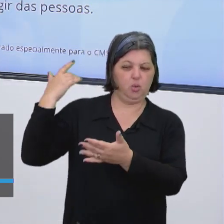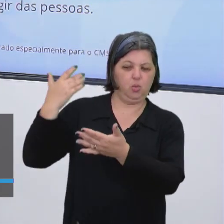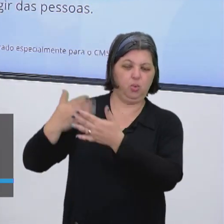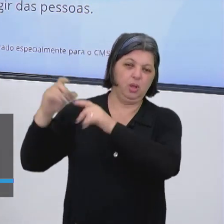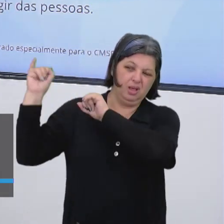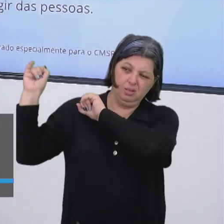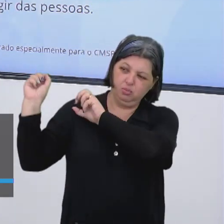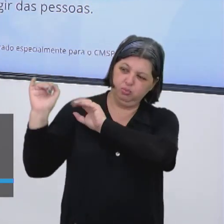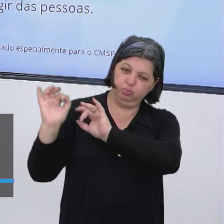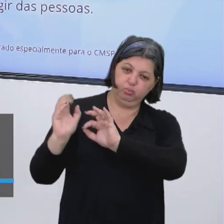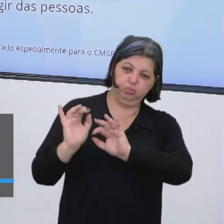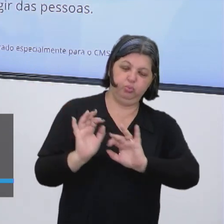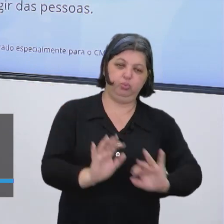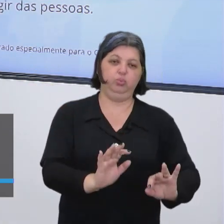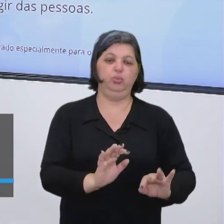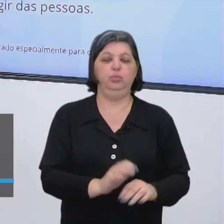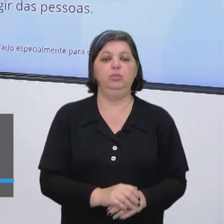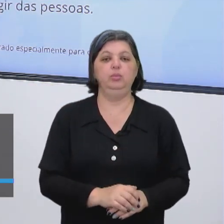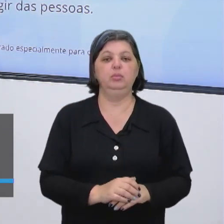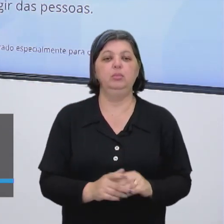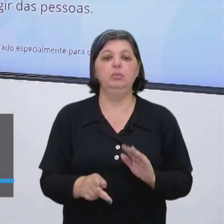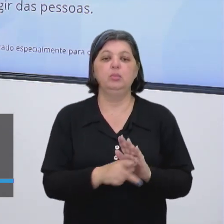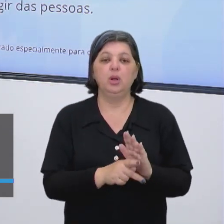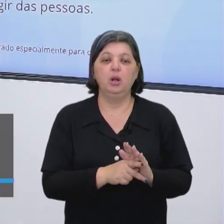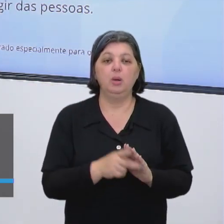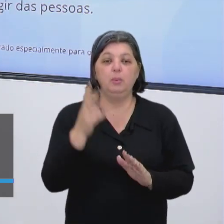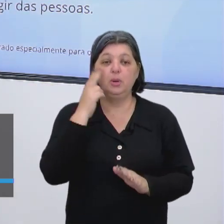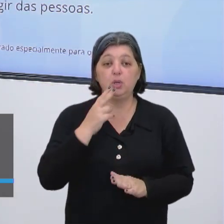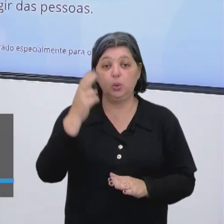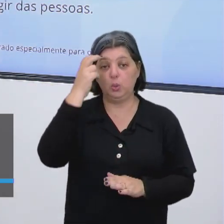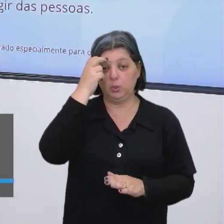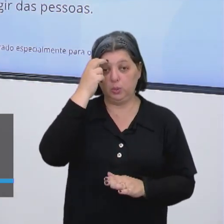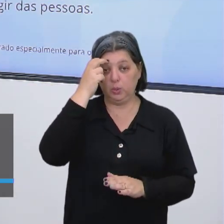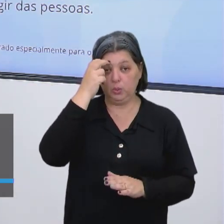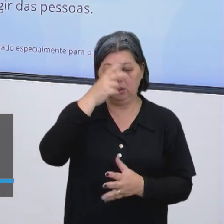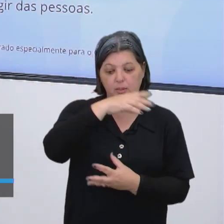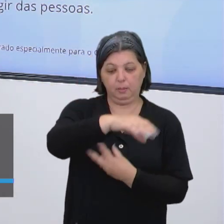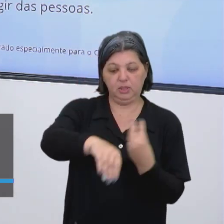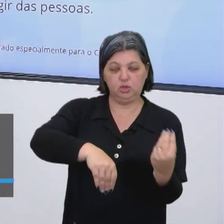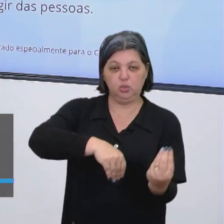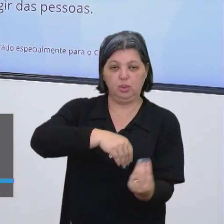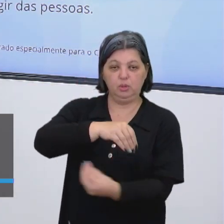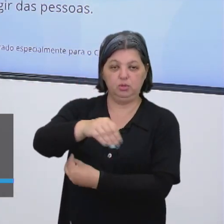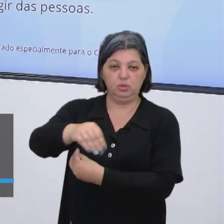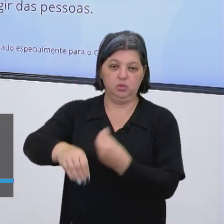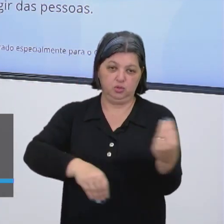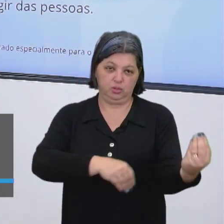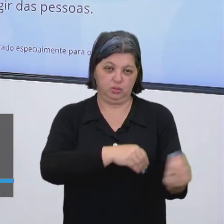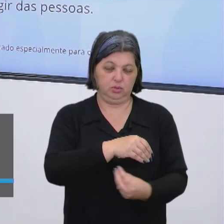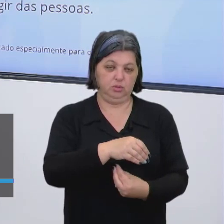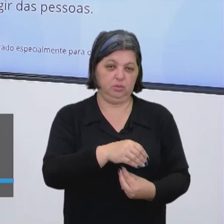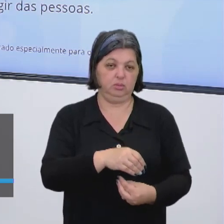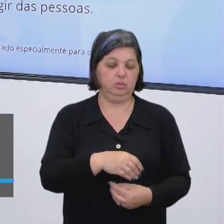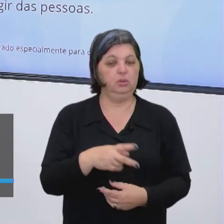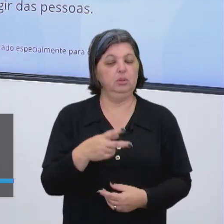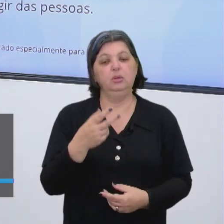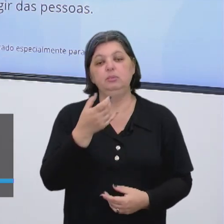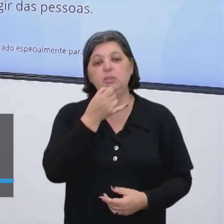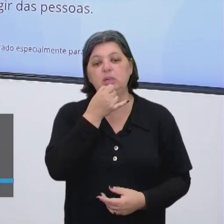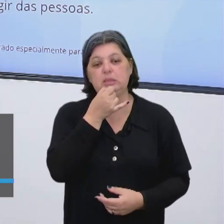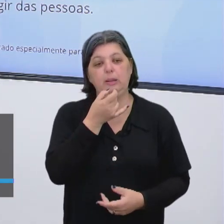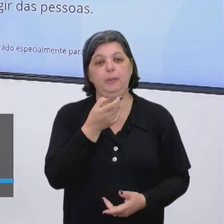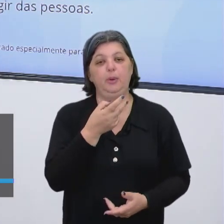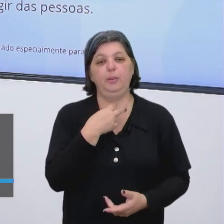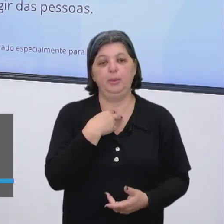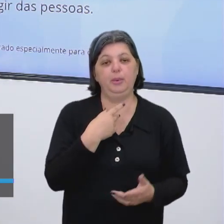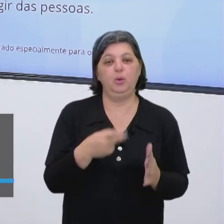foram deixando, né, elementos culturais que foram se mesclando. Então a gente não pode se entender, por exemplo,